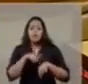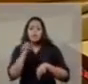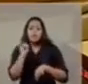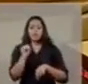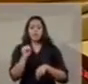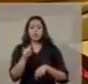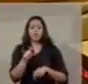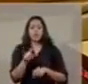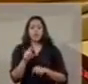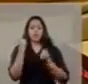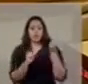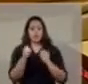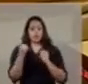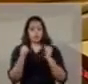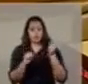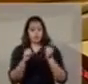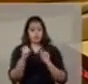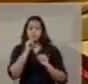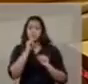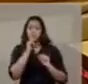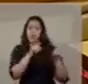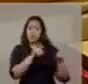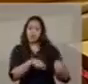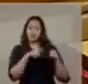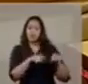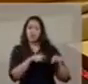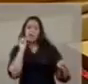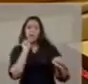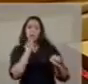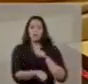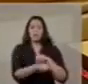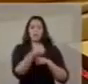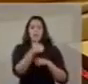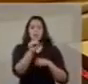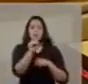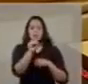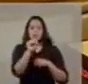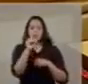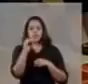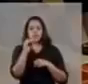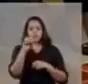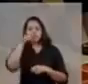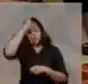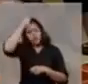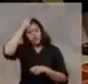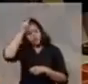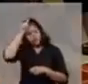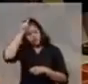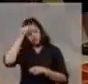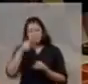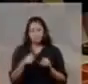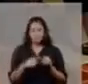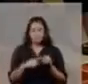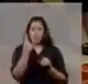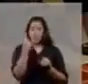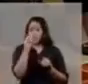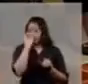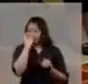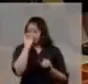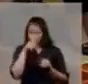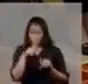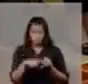a indústria do agrobusiness abate 180 frangos, um porco e um boi.